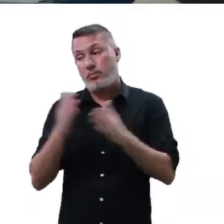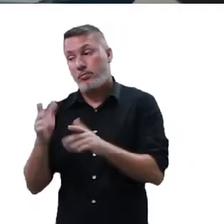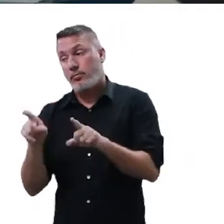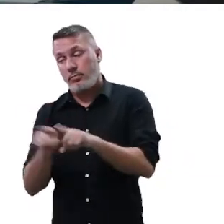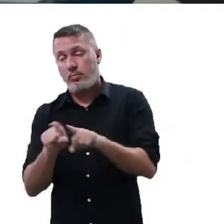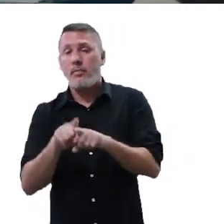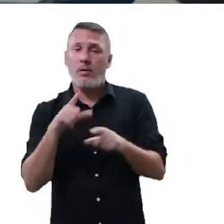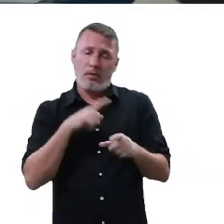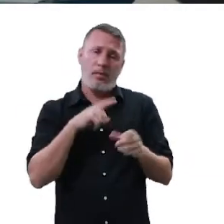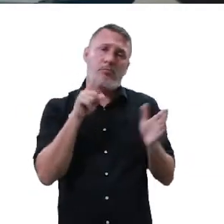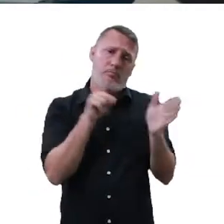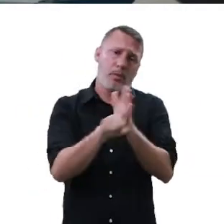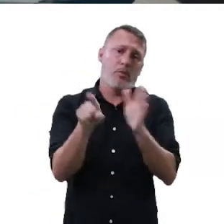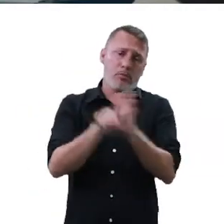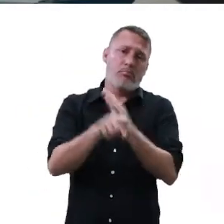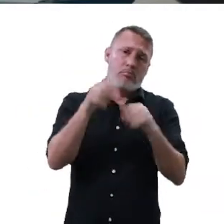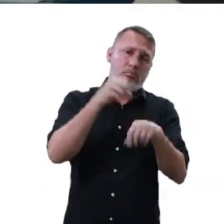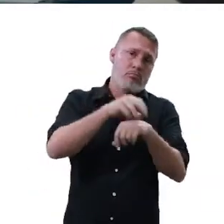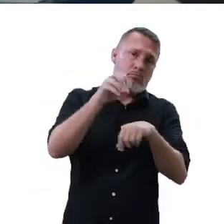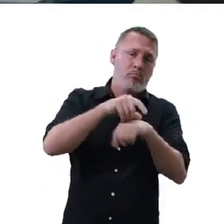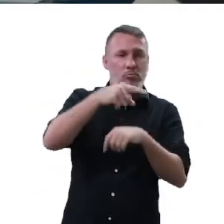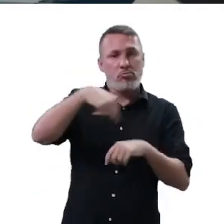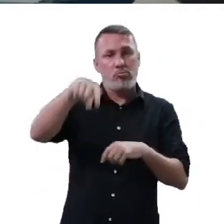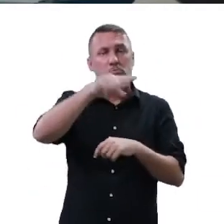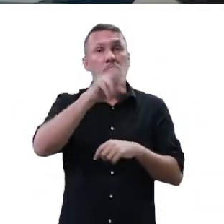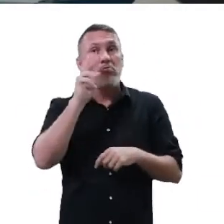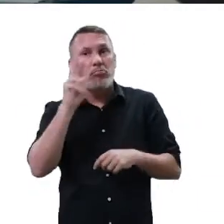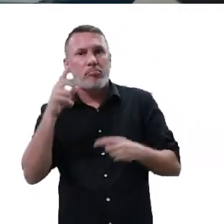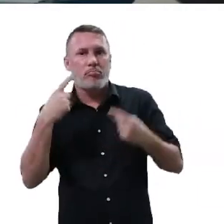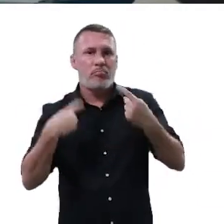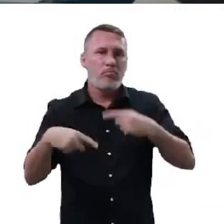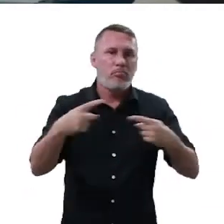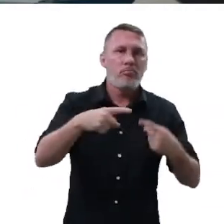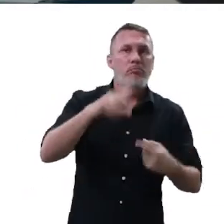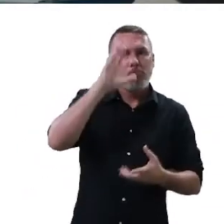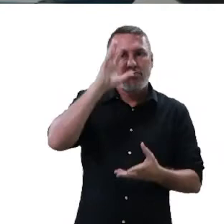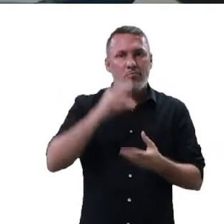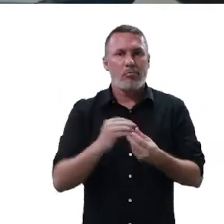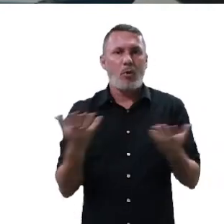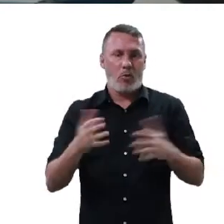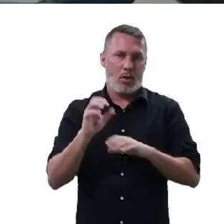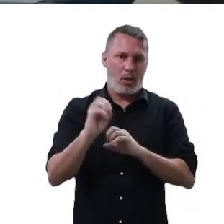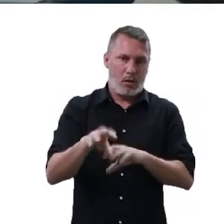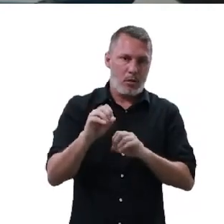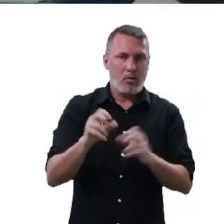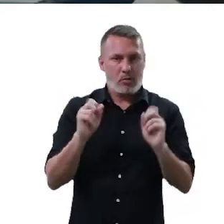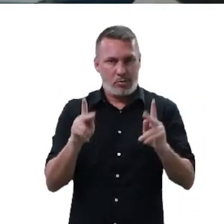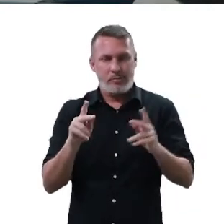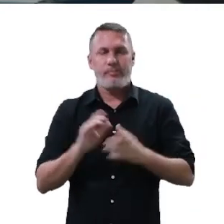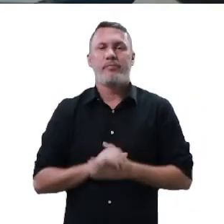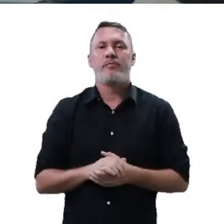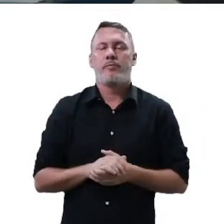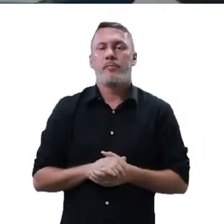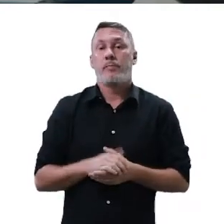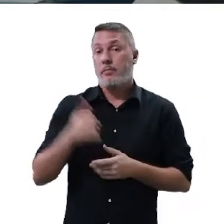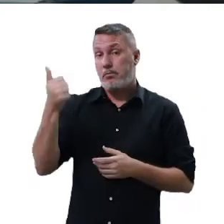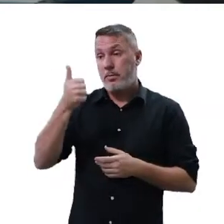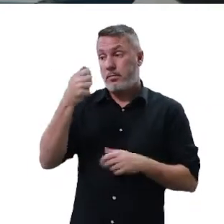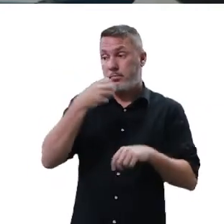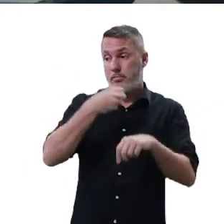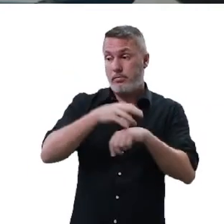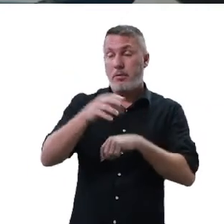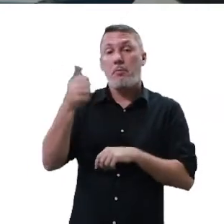Beleza? Então, aí eu trouxe também algumas questões para a gente poder discutir aqui na nossa